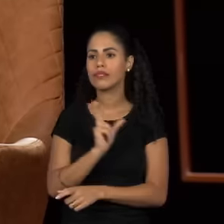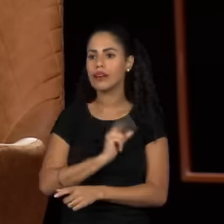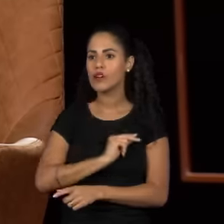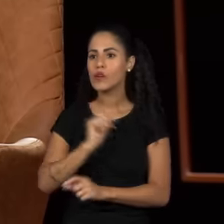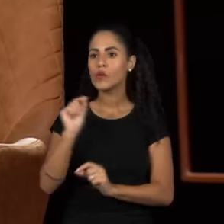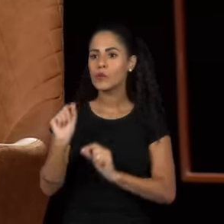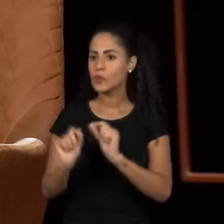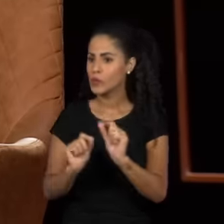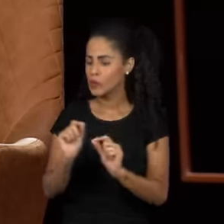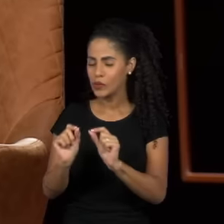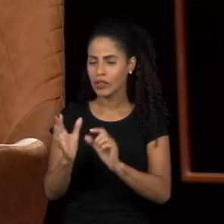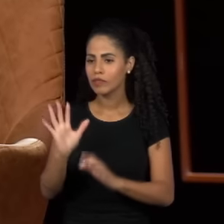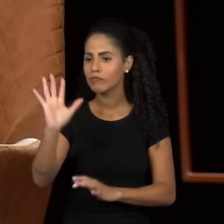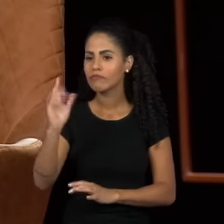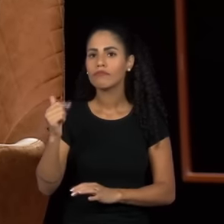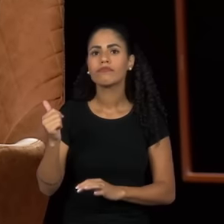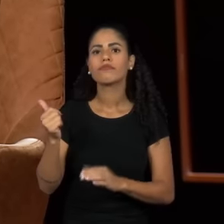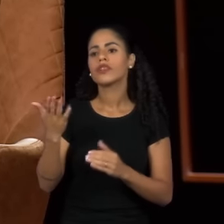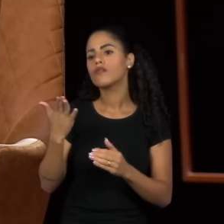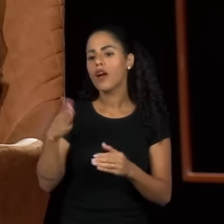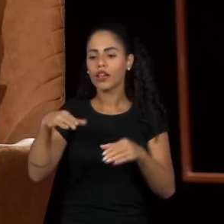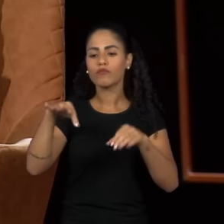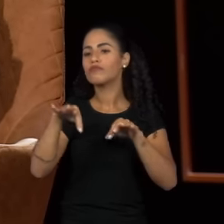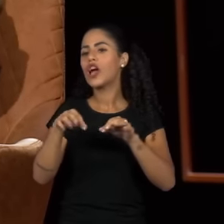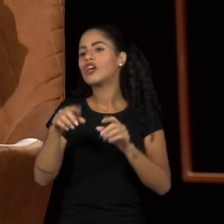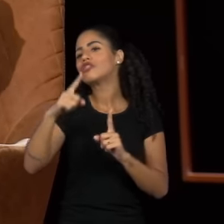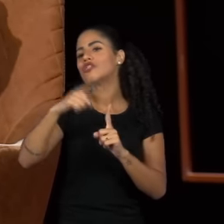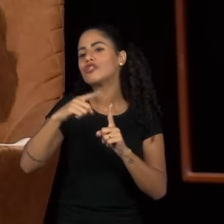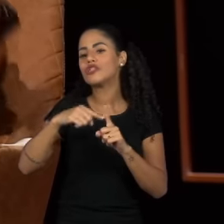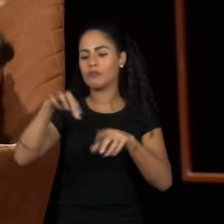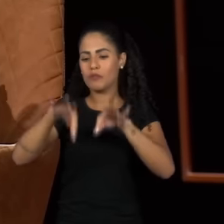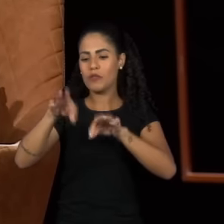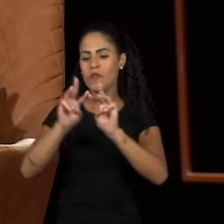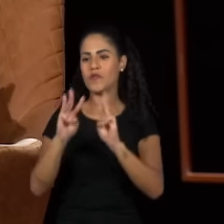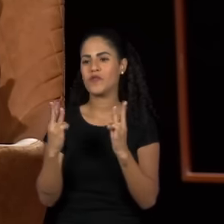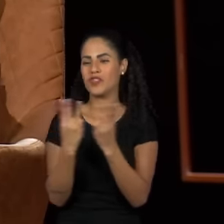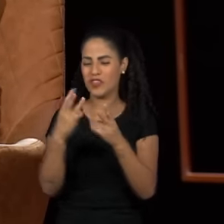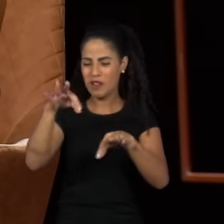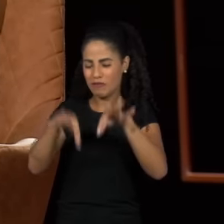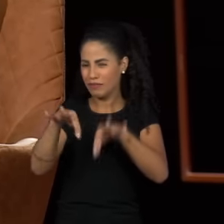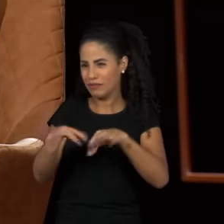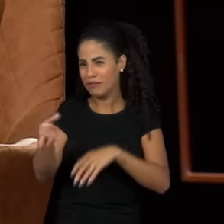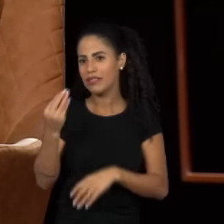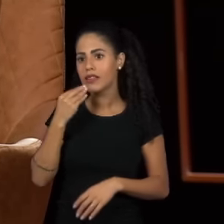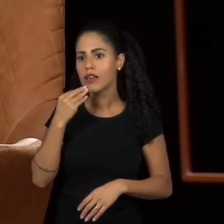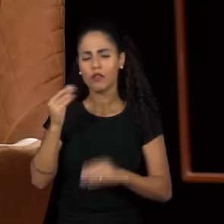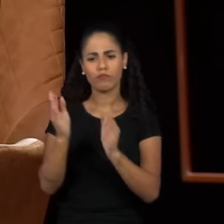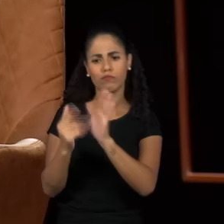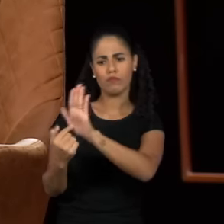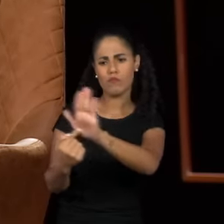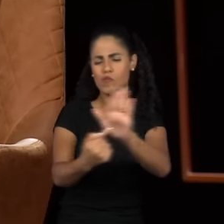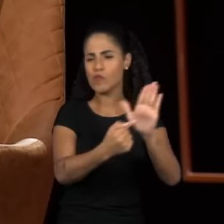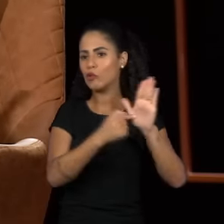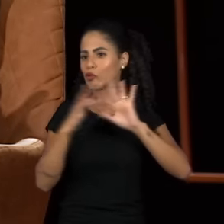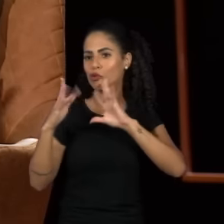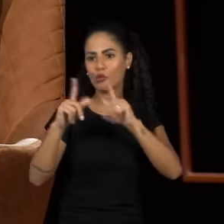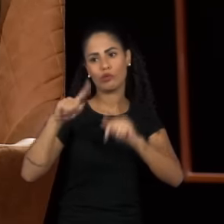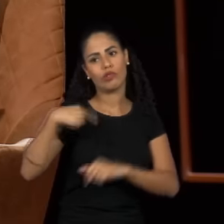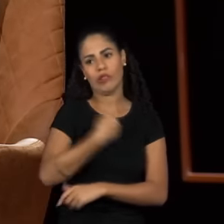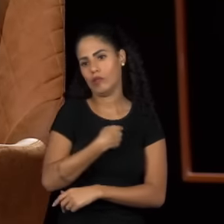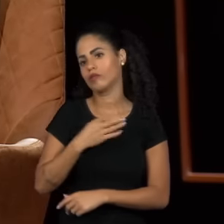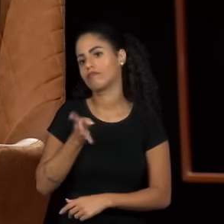Gerald fez meio que um workshop, apresentou todas aquelas peças maravilhosas dele. A gente conheceu, porque